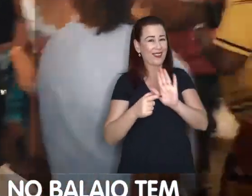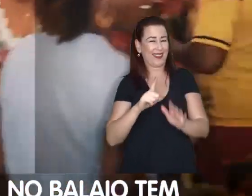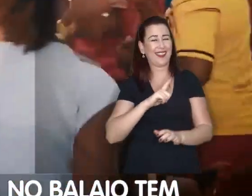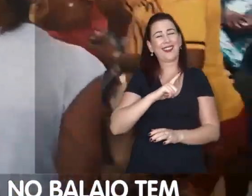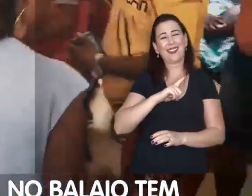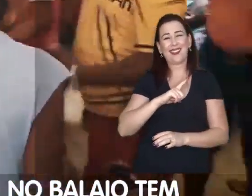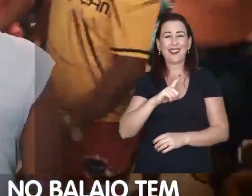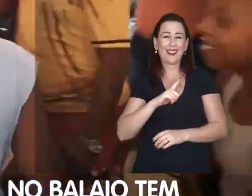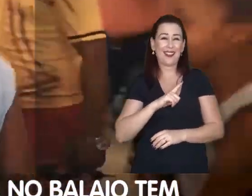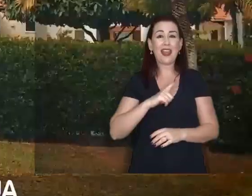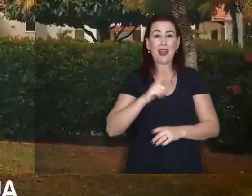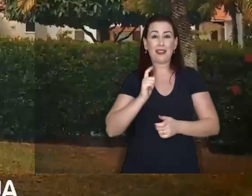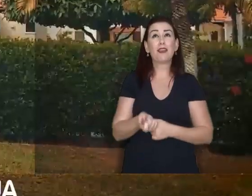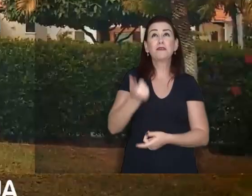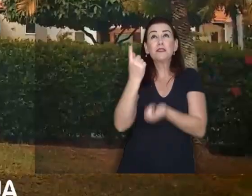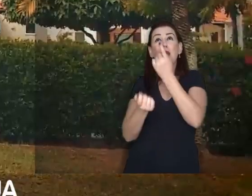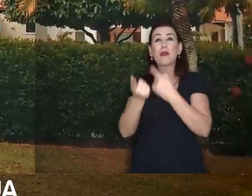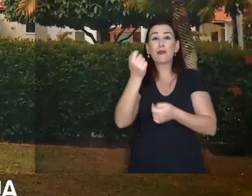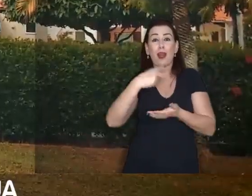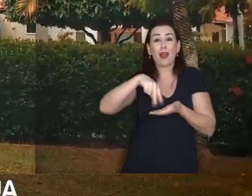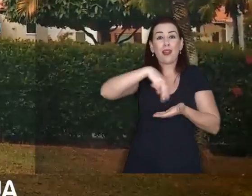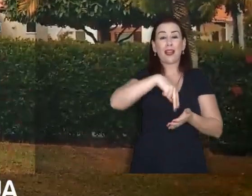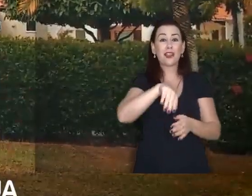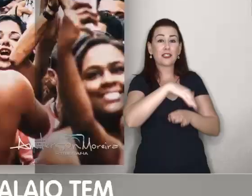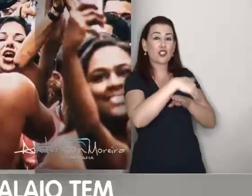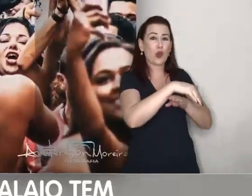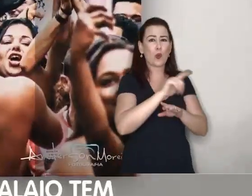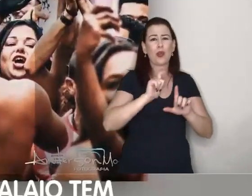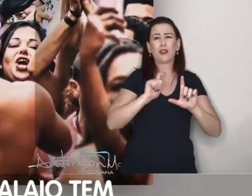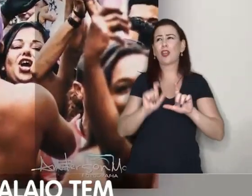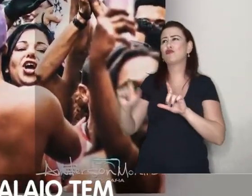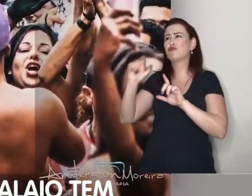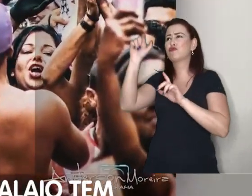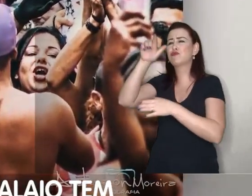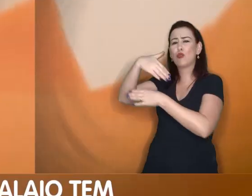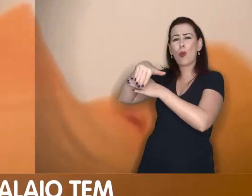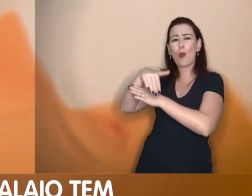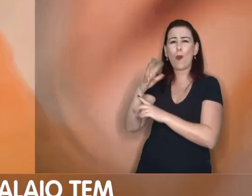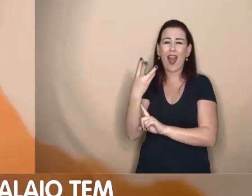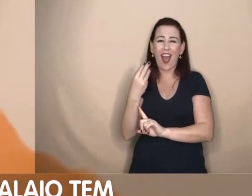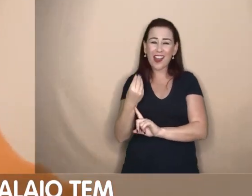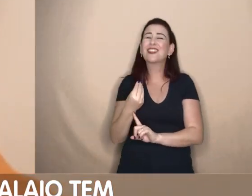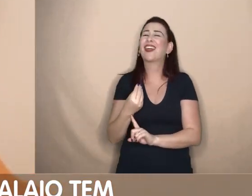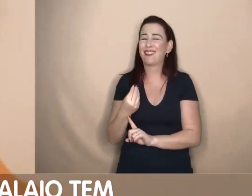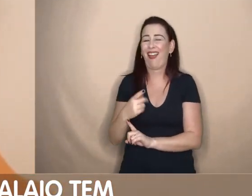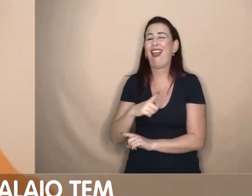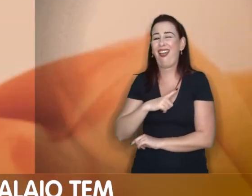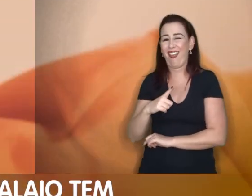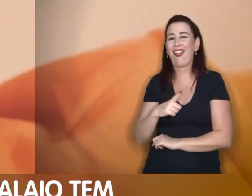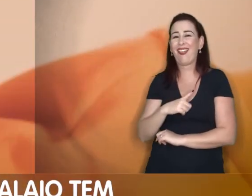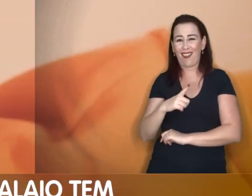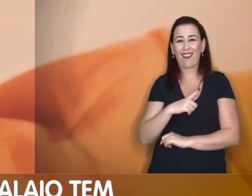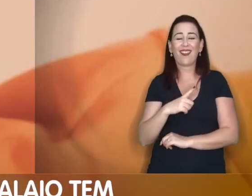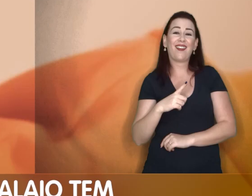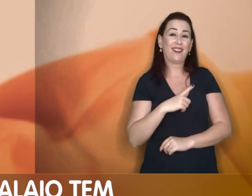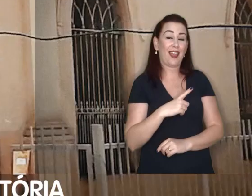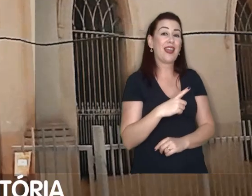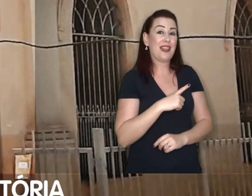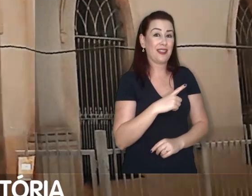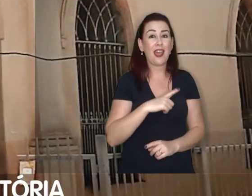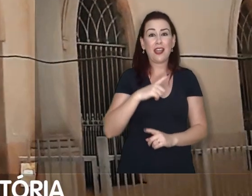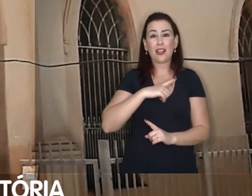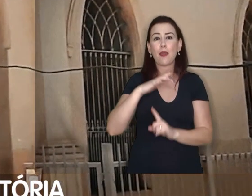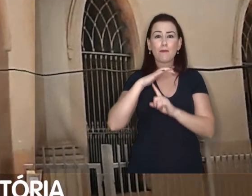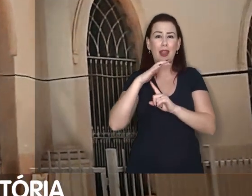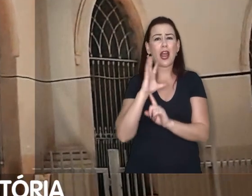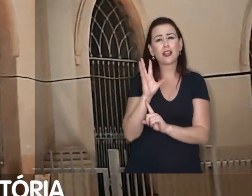tem. E tem malabares e dança de rua, teatro, grafite, DJs afromoda. E no balaio tem.